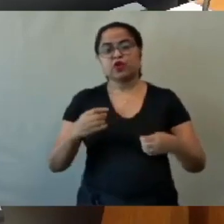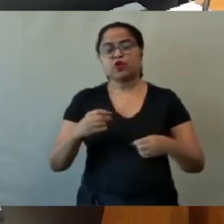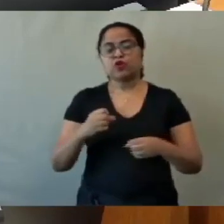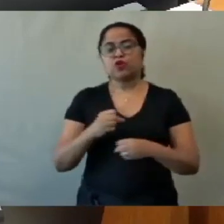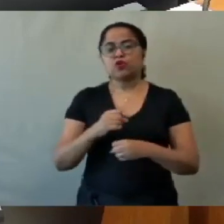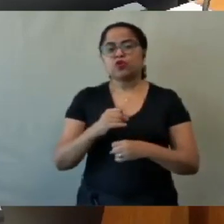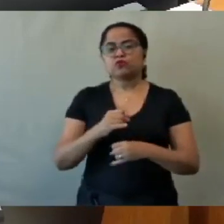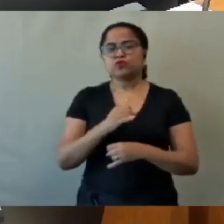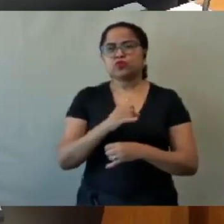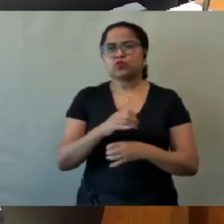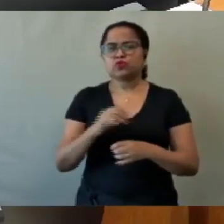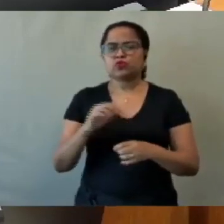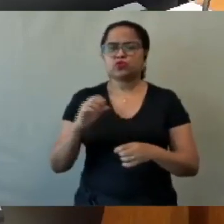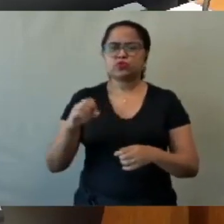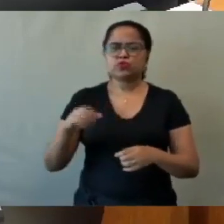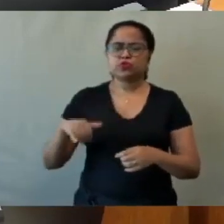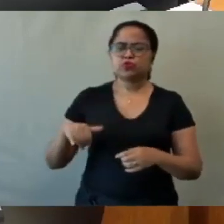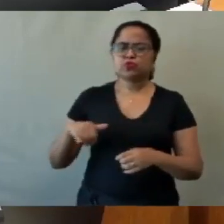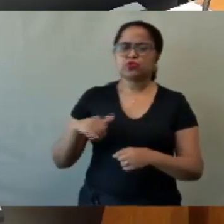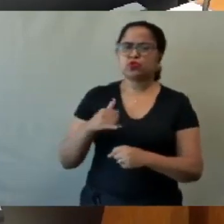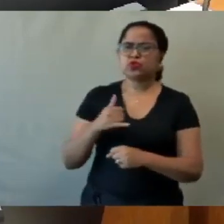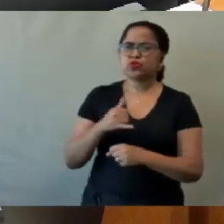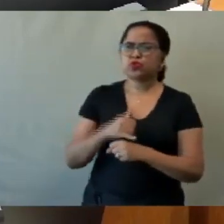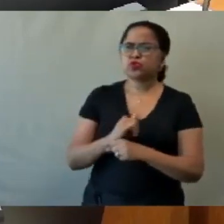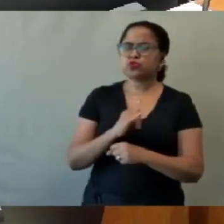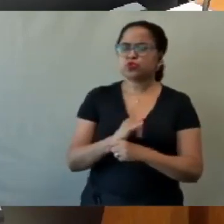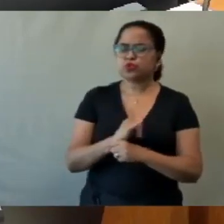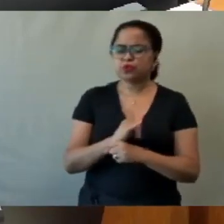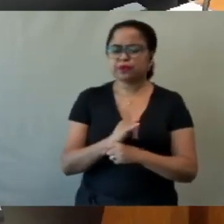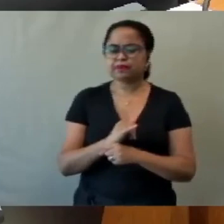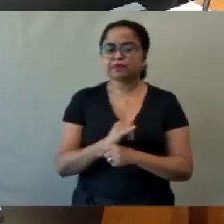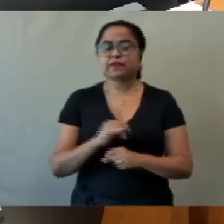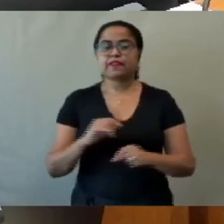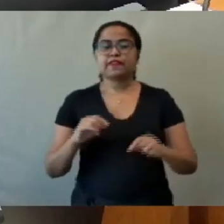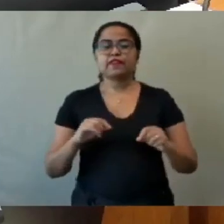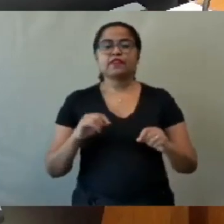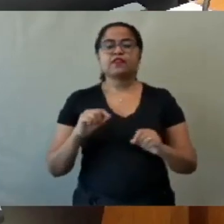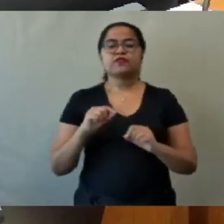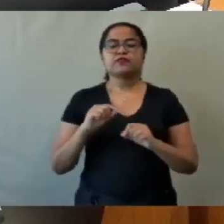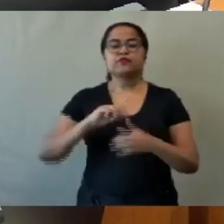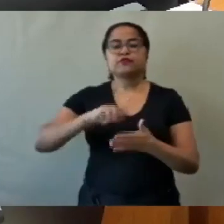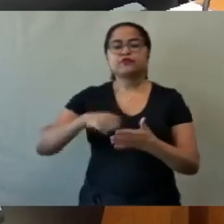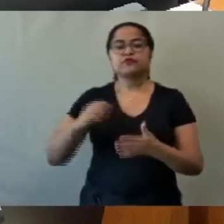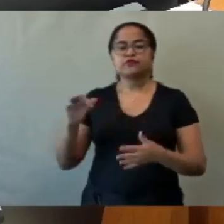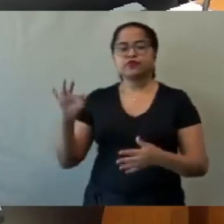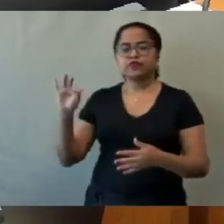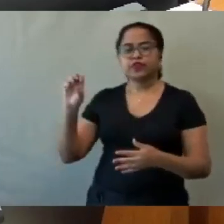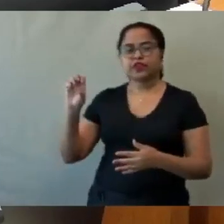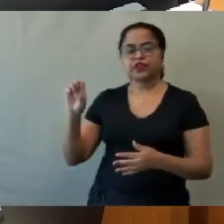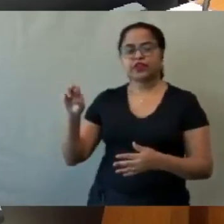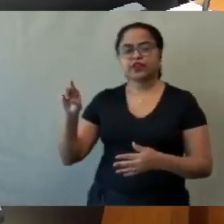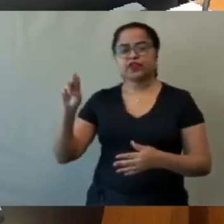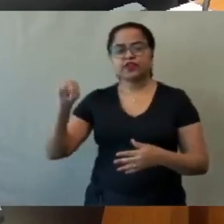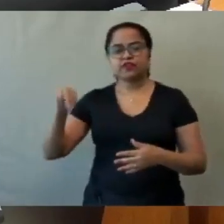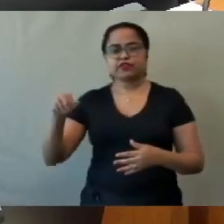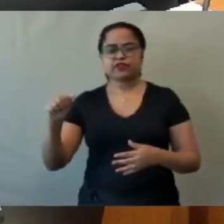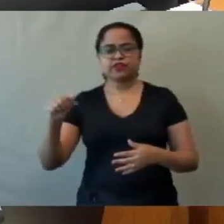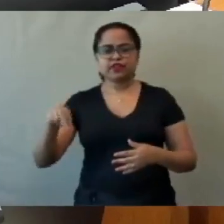Autoria, vereadora Fernanda Pereira Altoé. Em discussão.